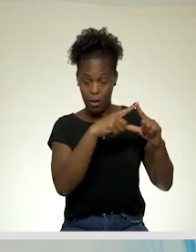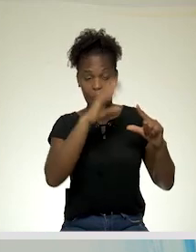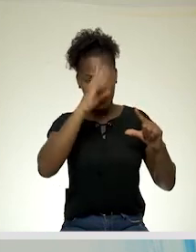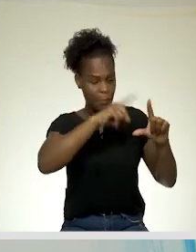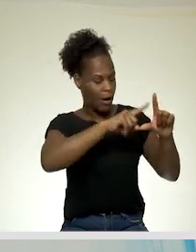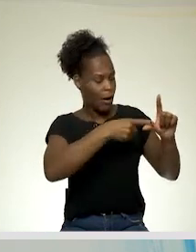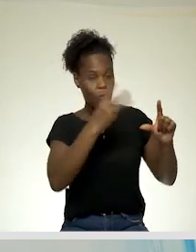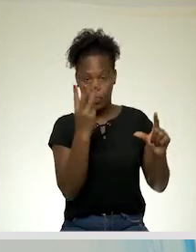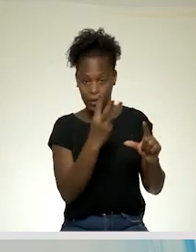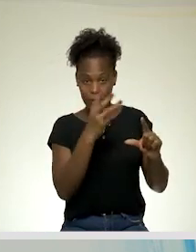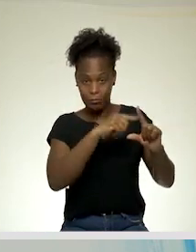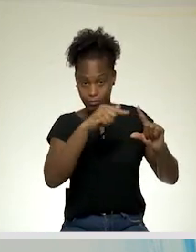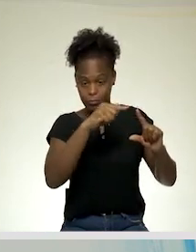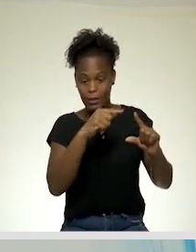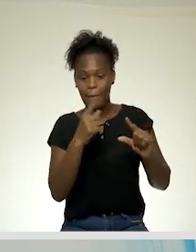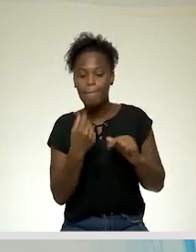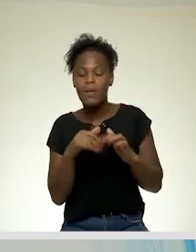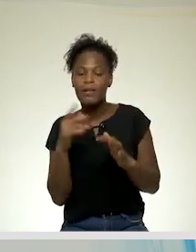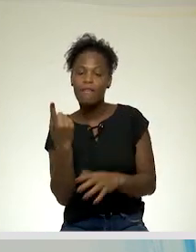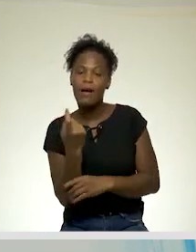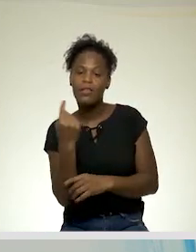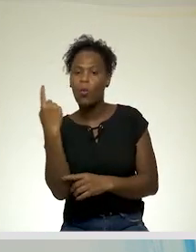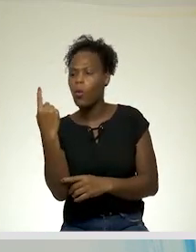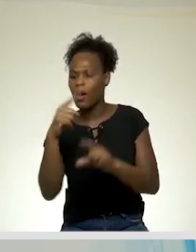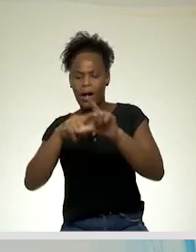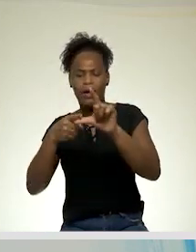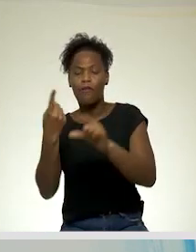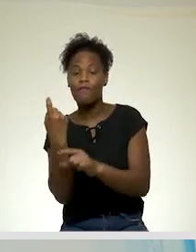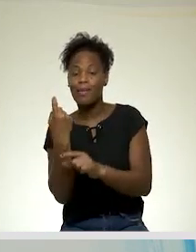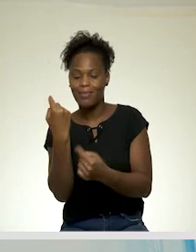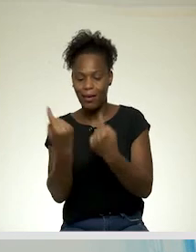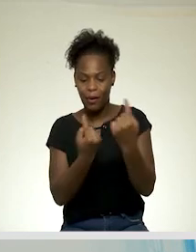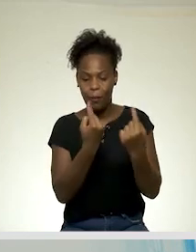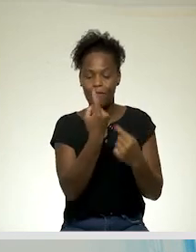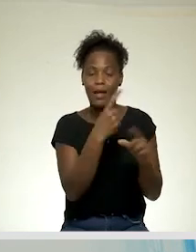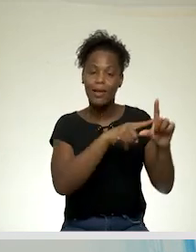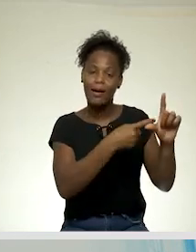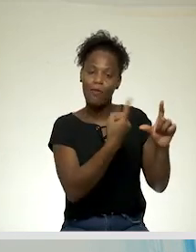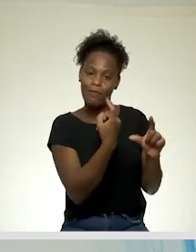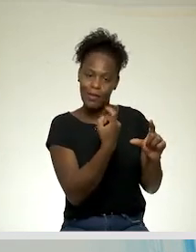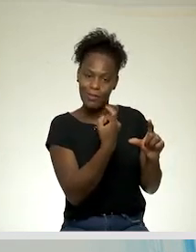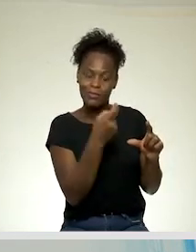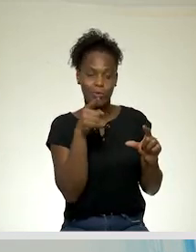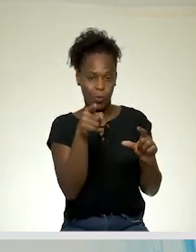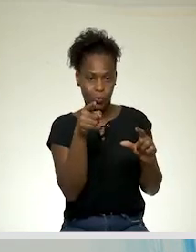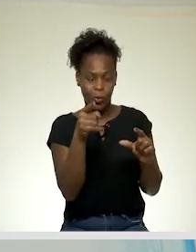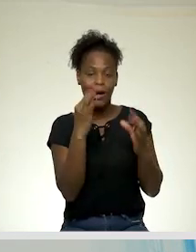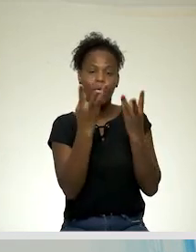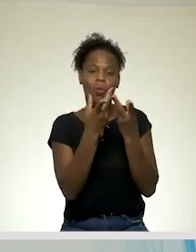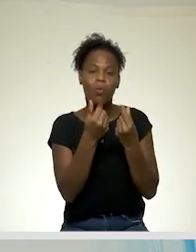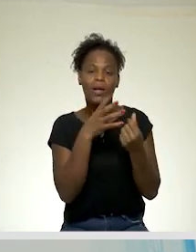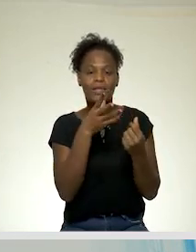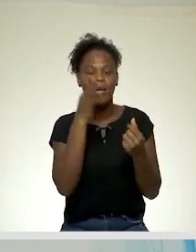3 ângulos, mas falta um ângulo em cada um dos triângulos aqui. Vocês vão